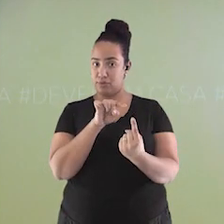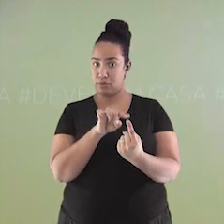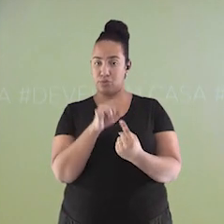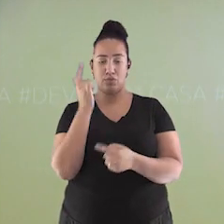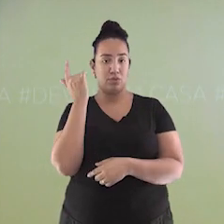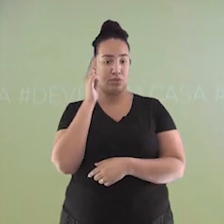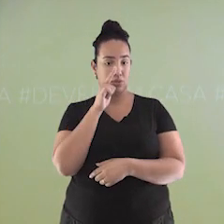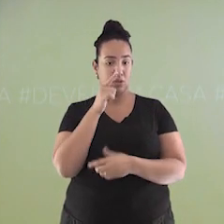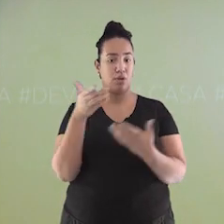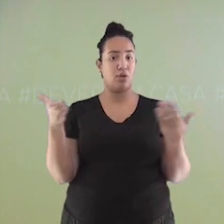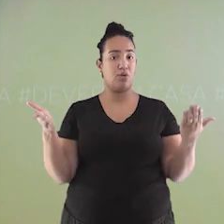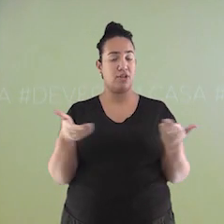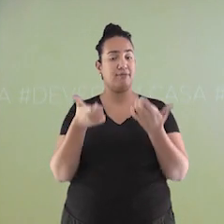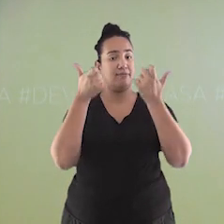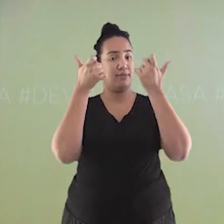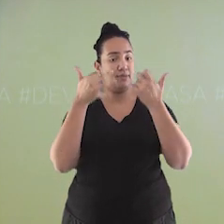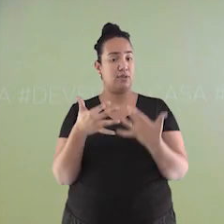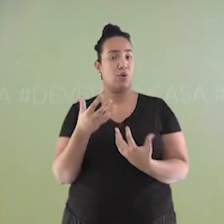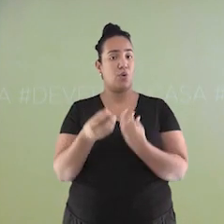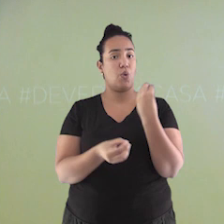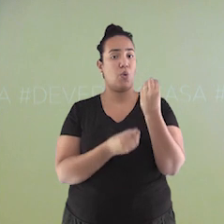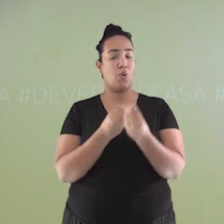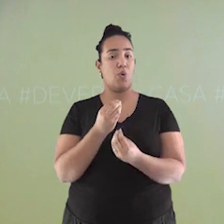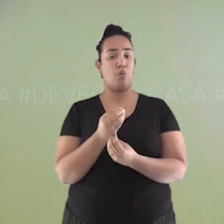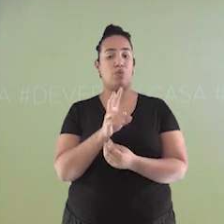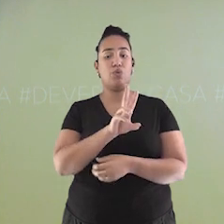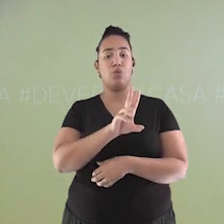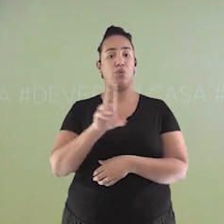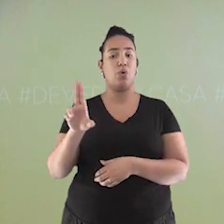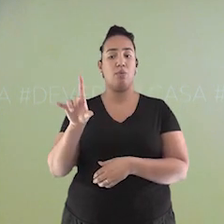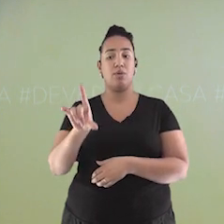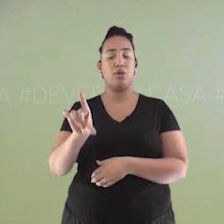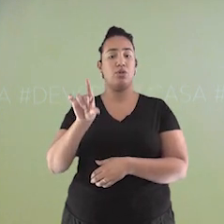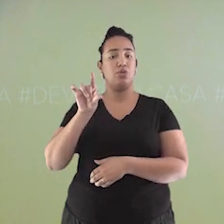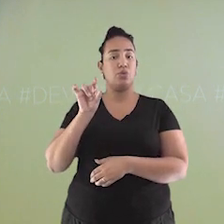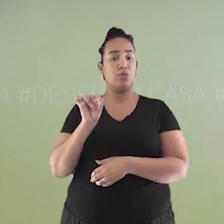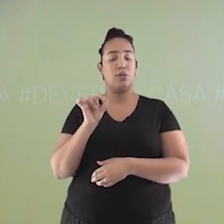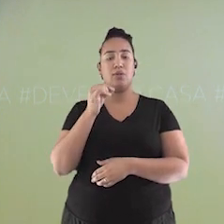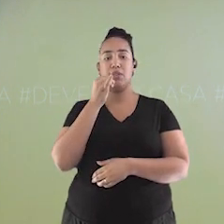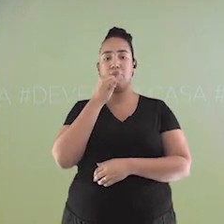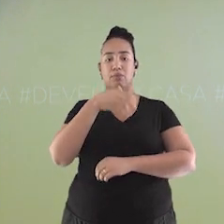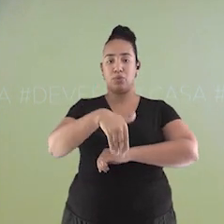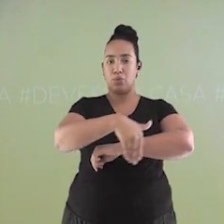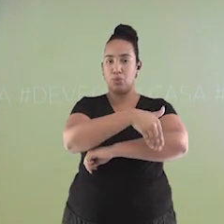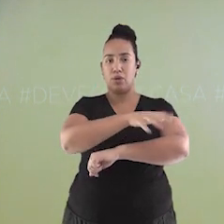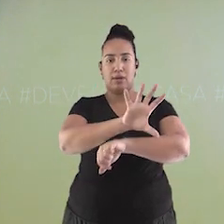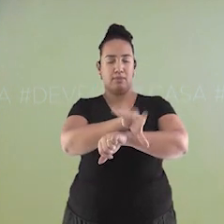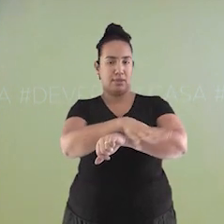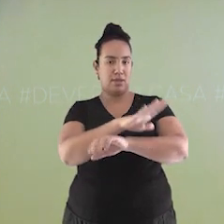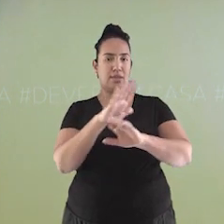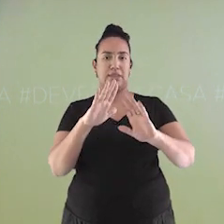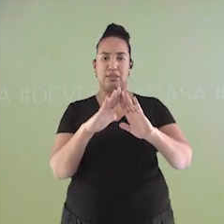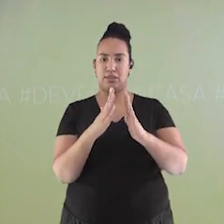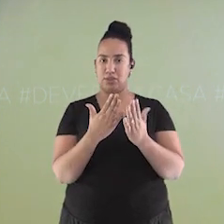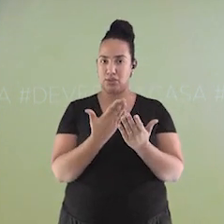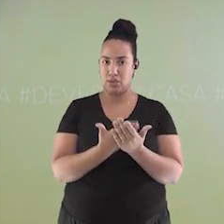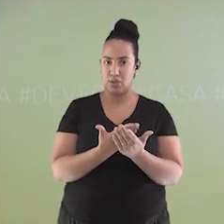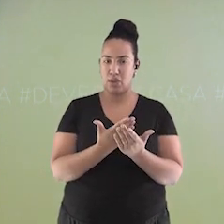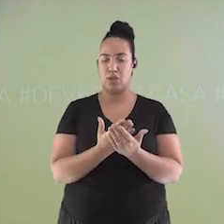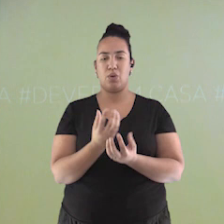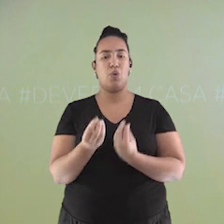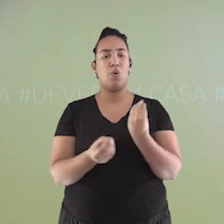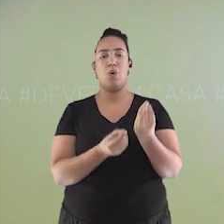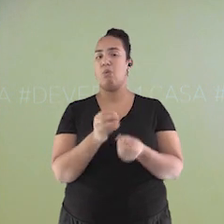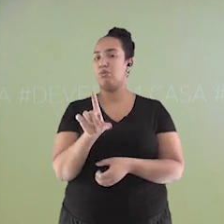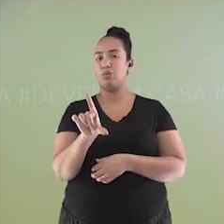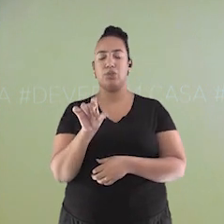objetivo, vamos falar sobre a origem dos nomes escolhidos para as ruas, praças, escolas e